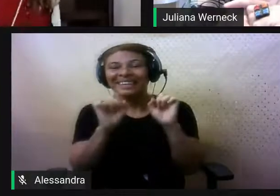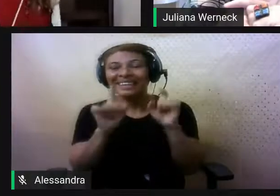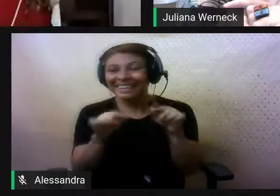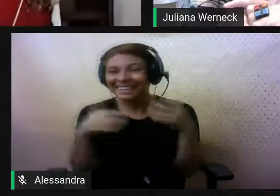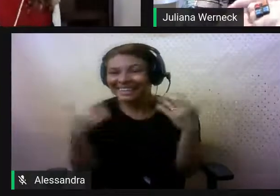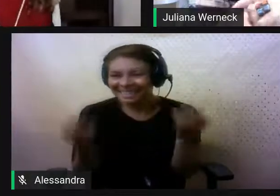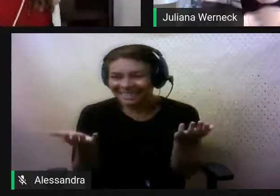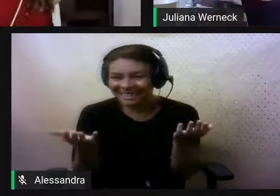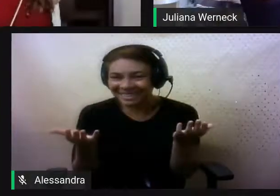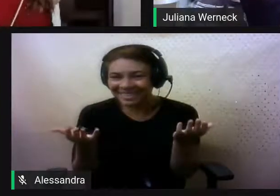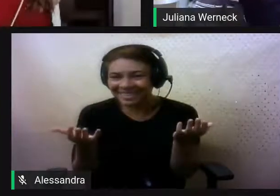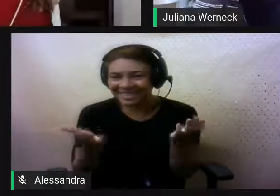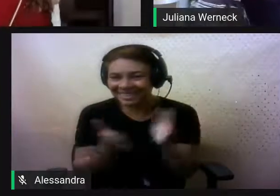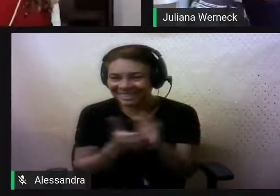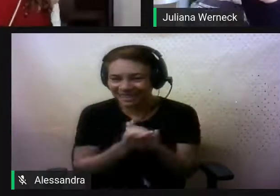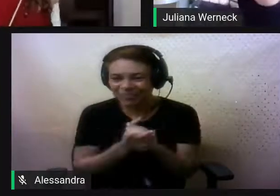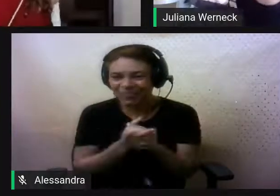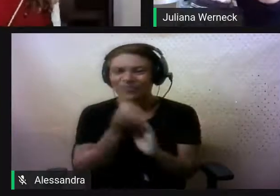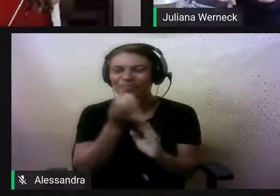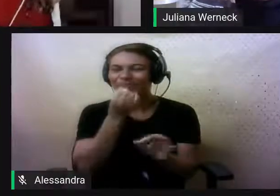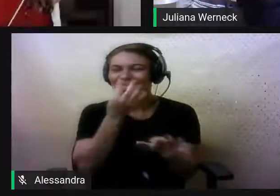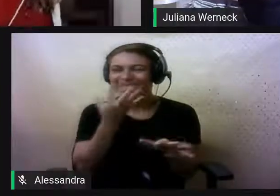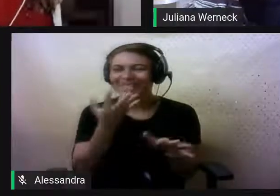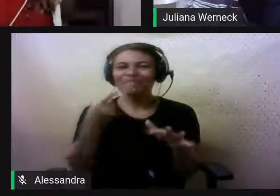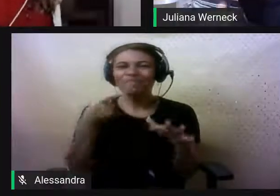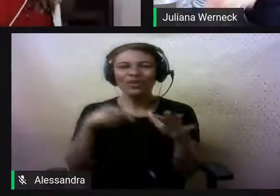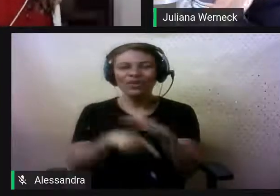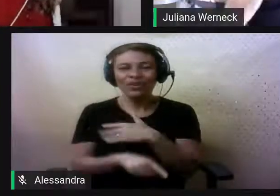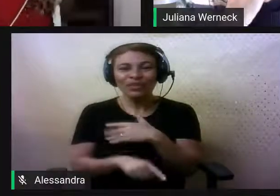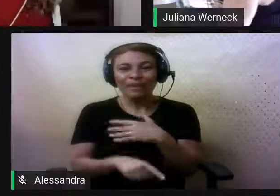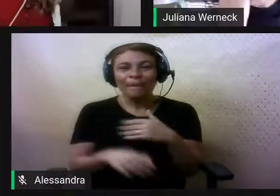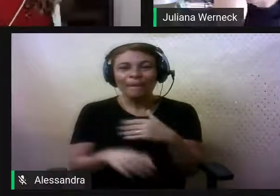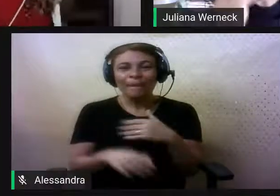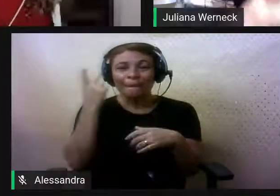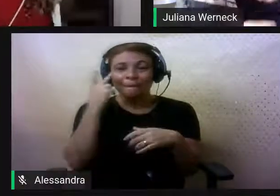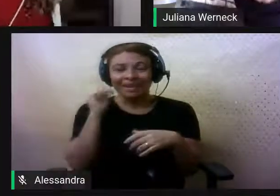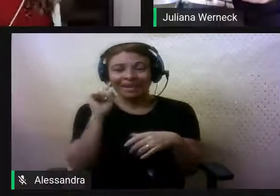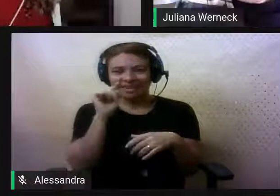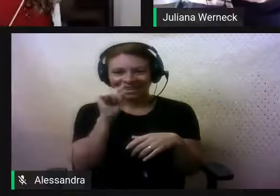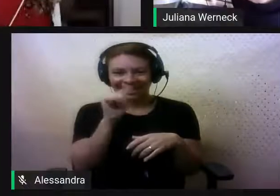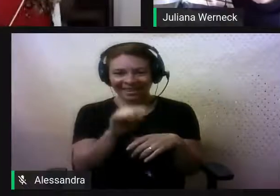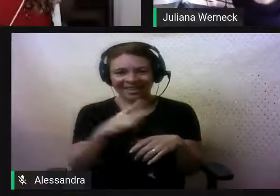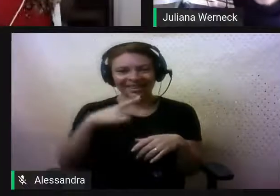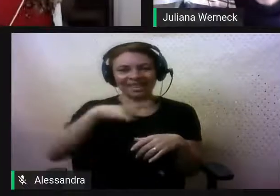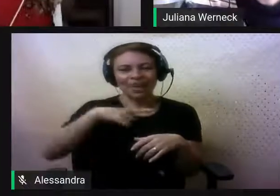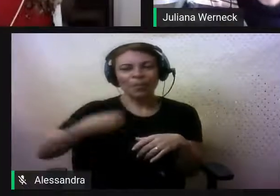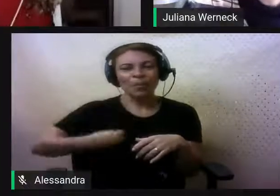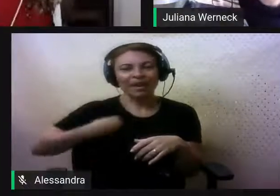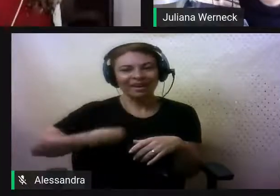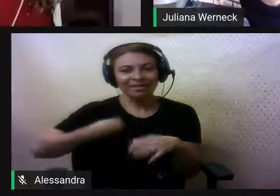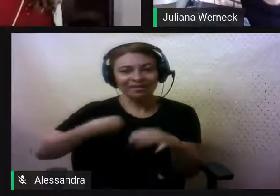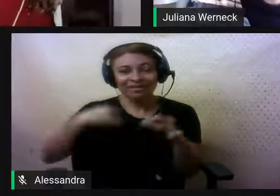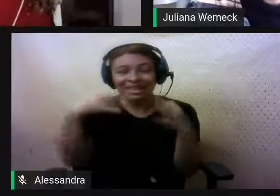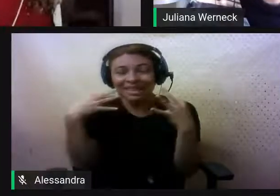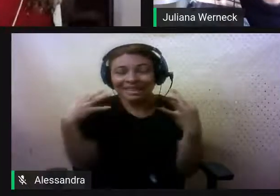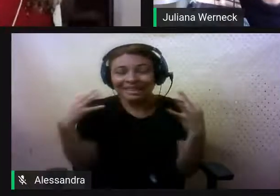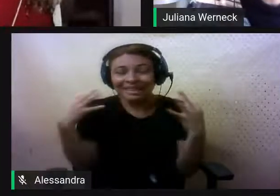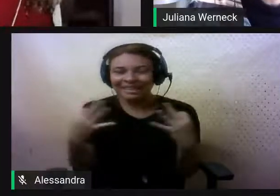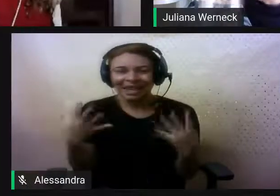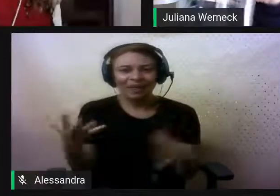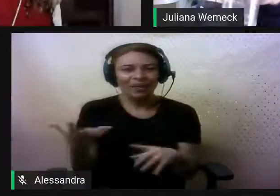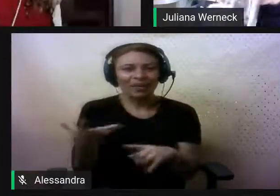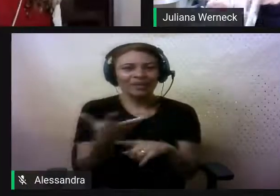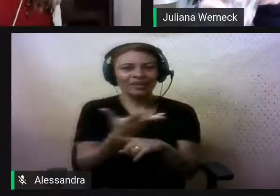Olha que profundo, né? Para mim, ter uma vida extraordinária é uma